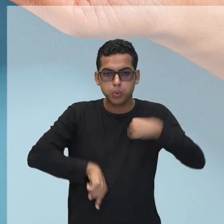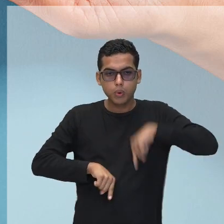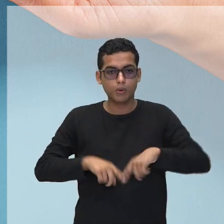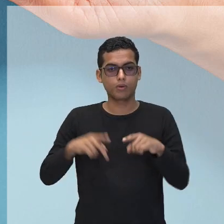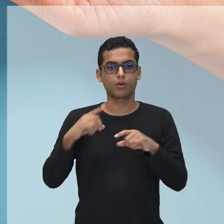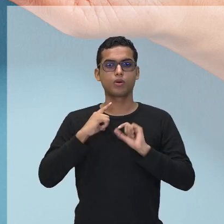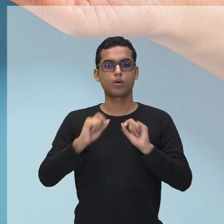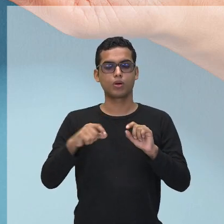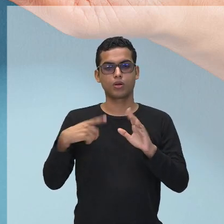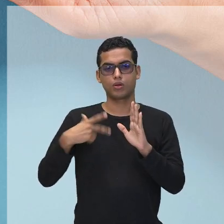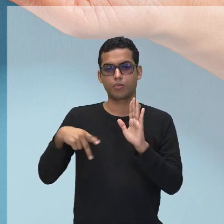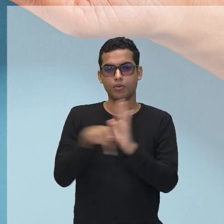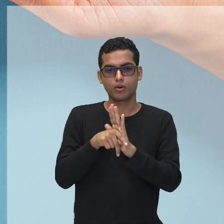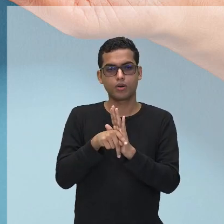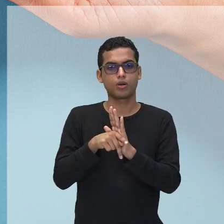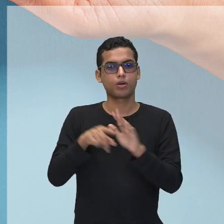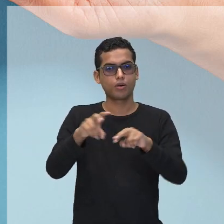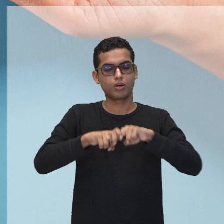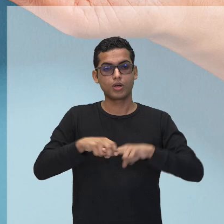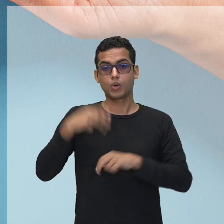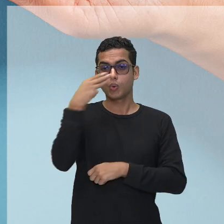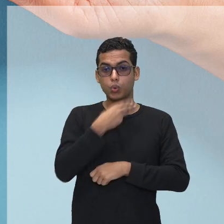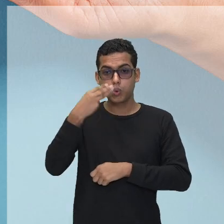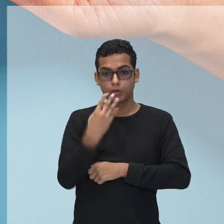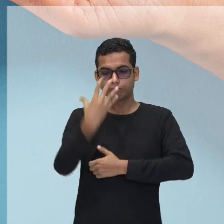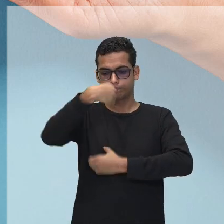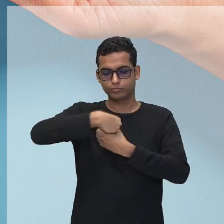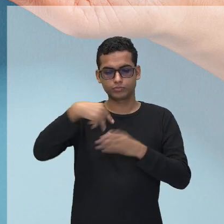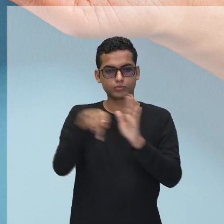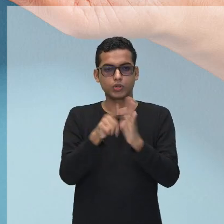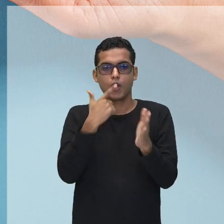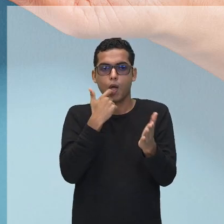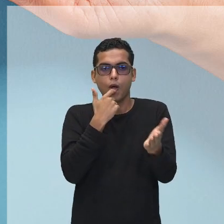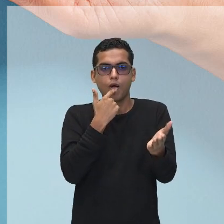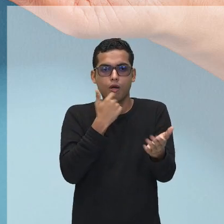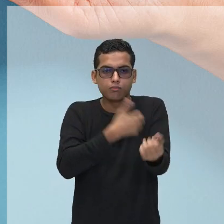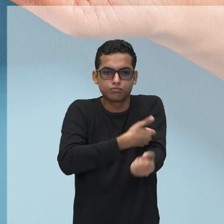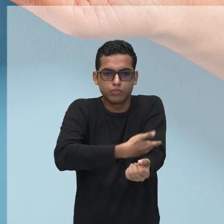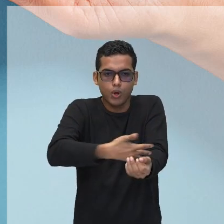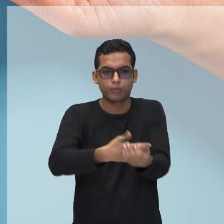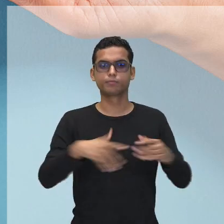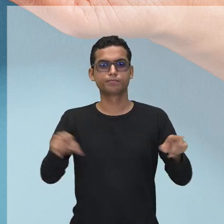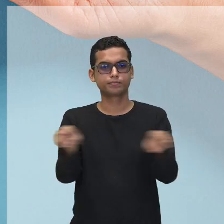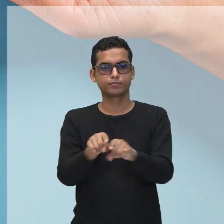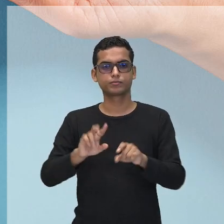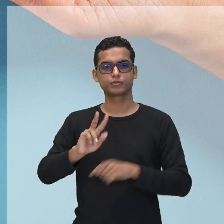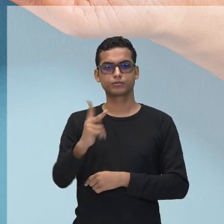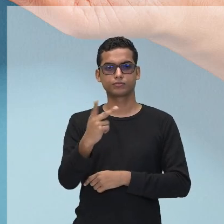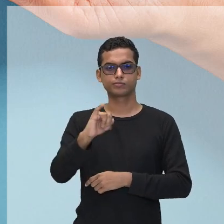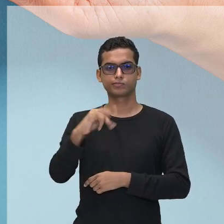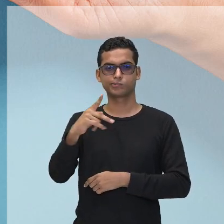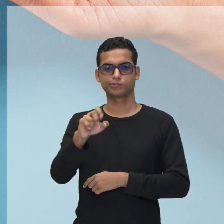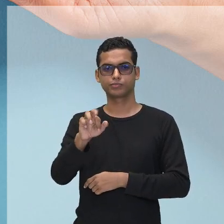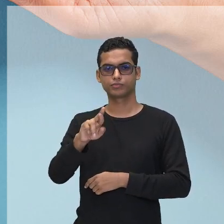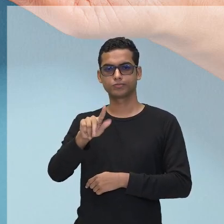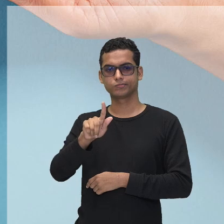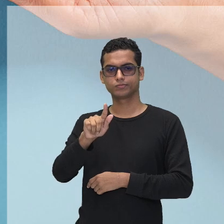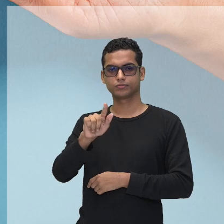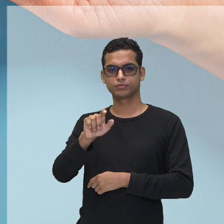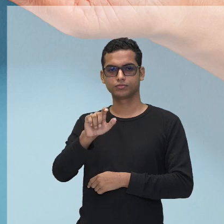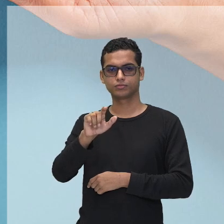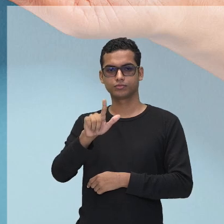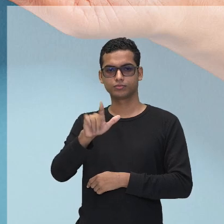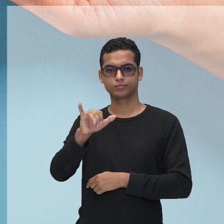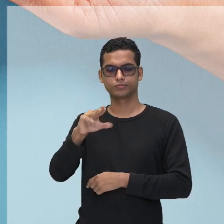no sangue, a hiperglicemia. A doença ela se desenvolve pelo comprometimento progressivo da produção de insulina